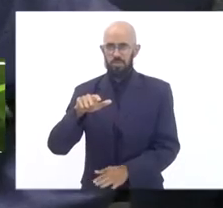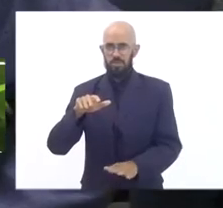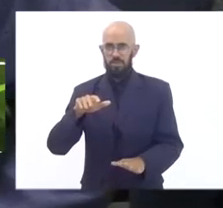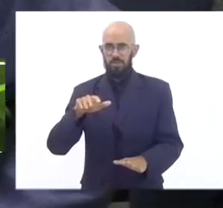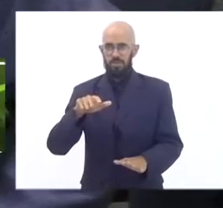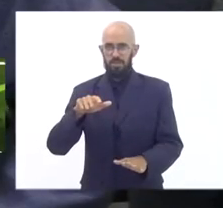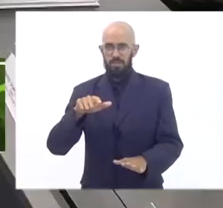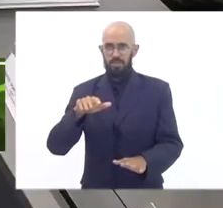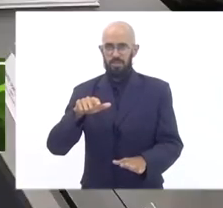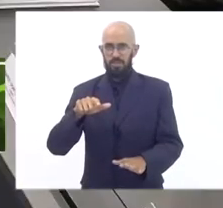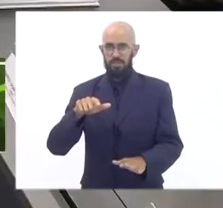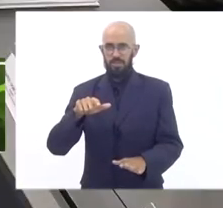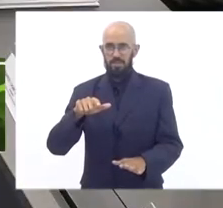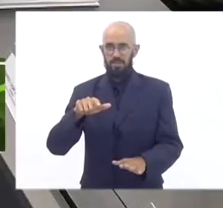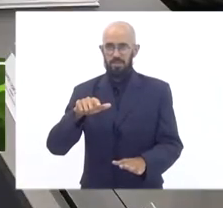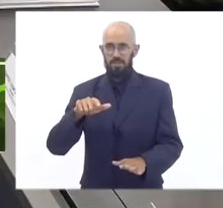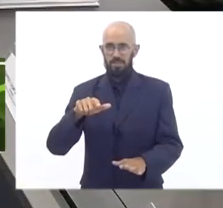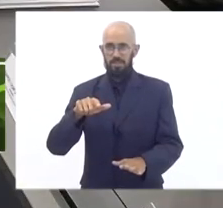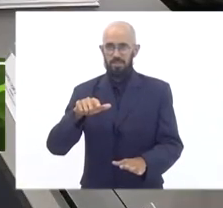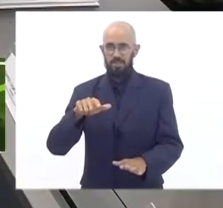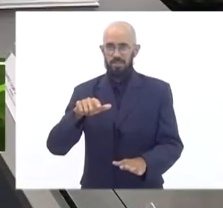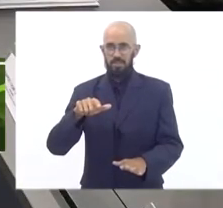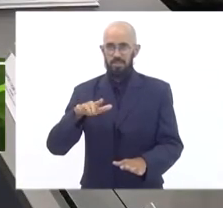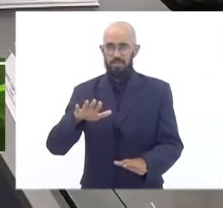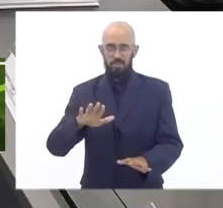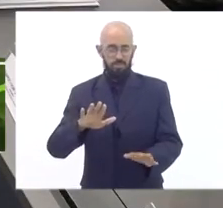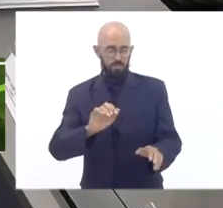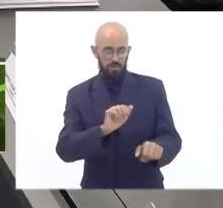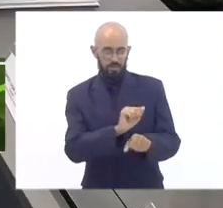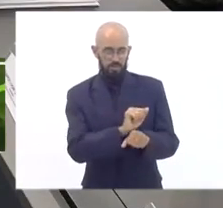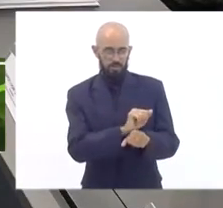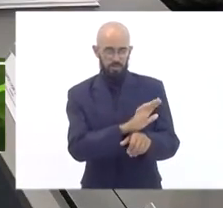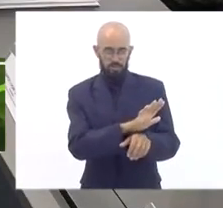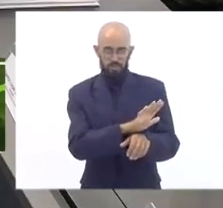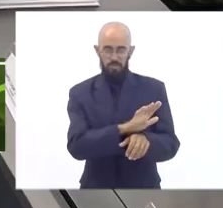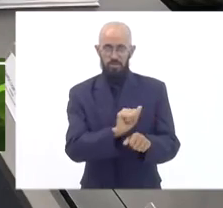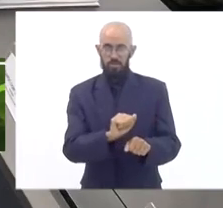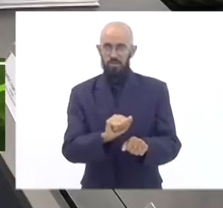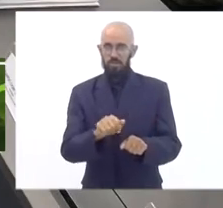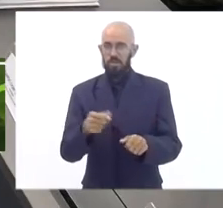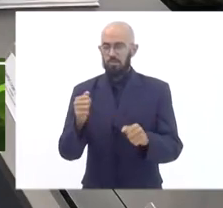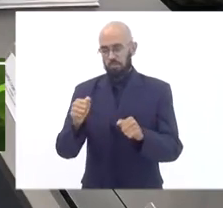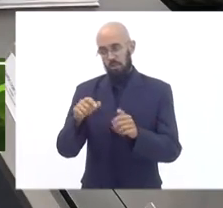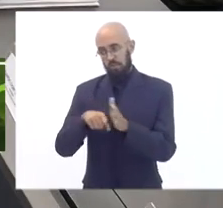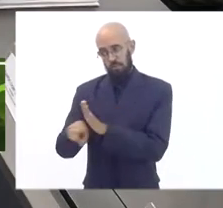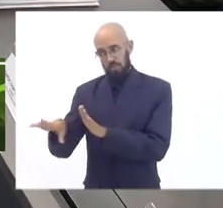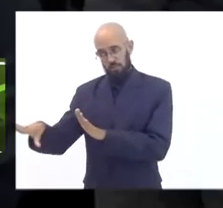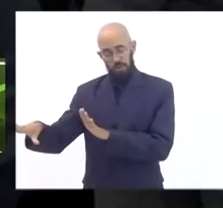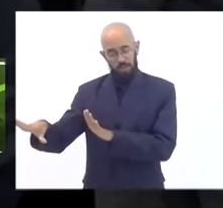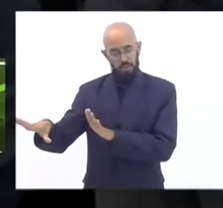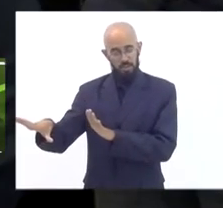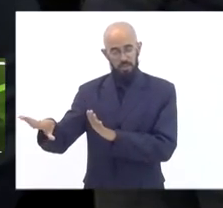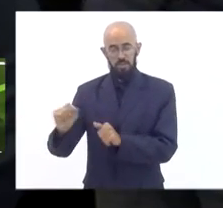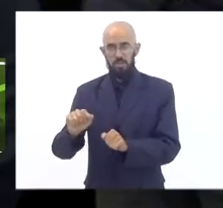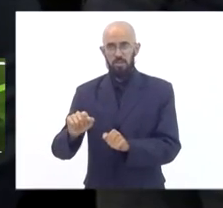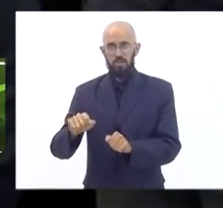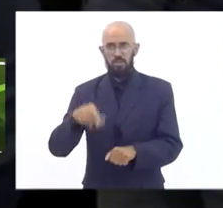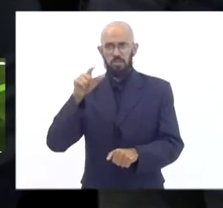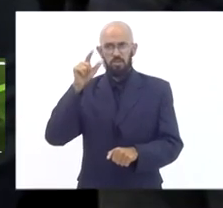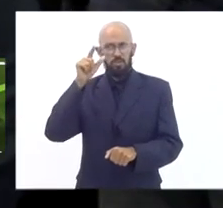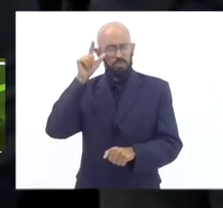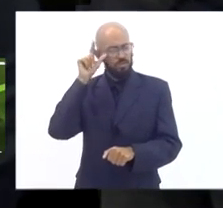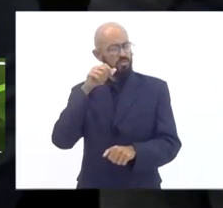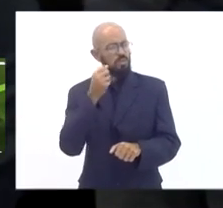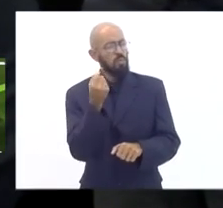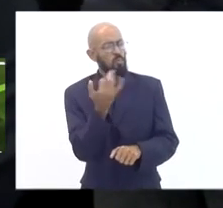indagando ele, ele vai lhe responder. Sim, eu estou fazendo só ponderações aqui, ponderações com Vossa Excelência. São quantos conselheiros